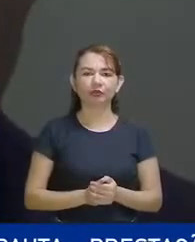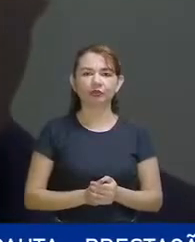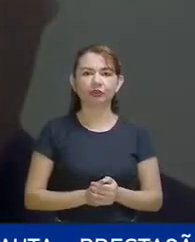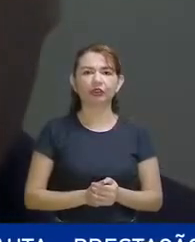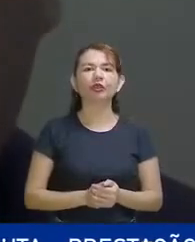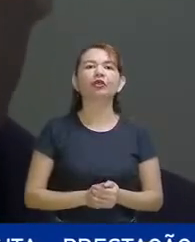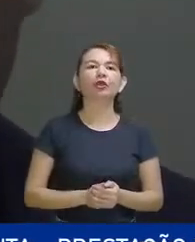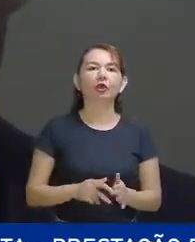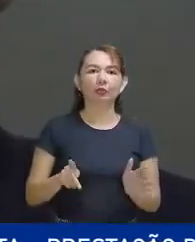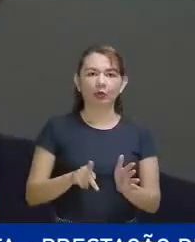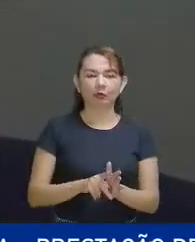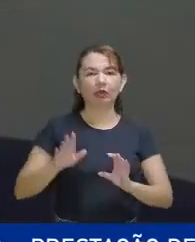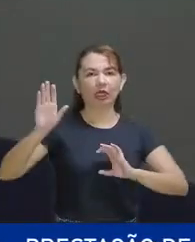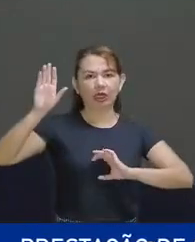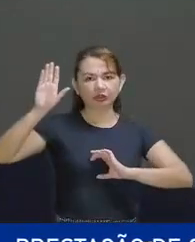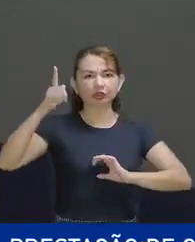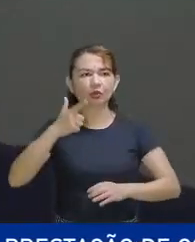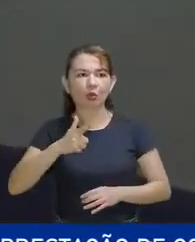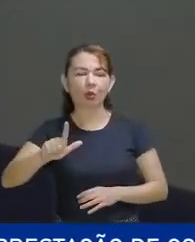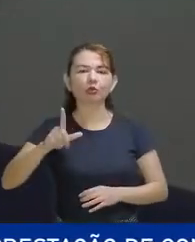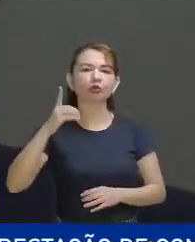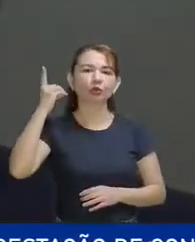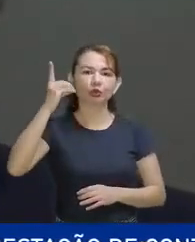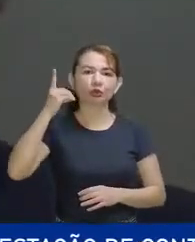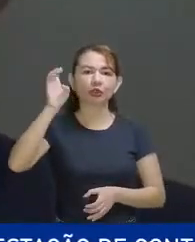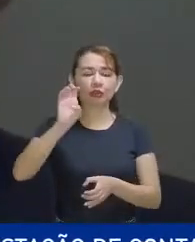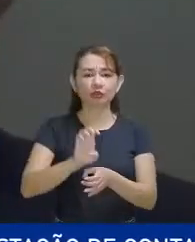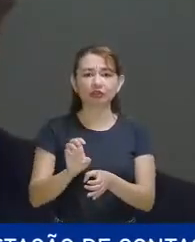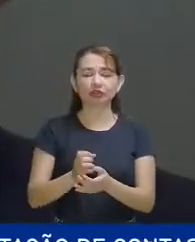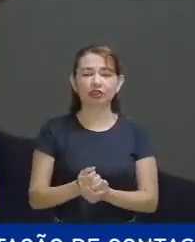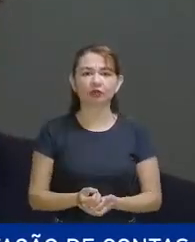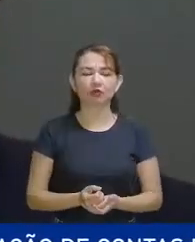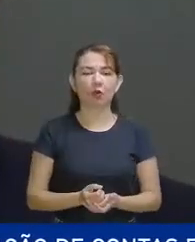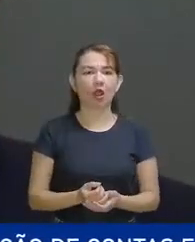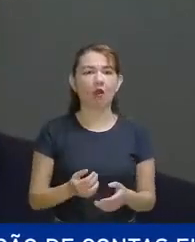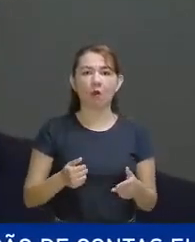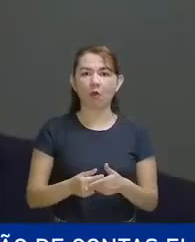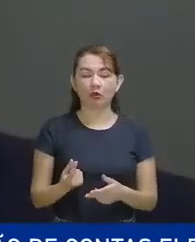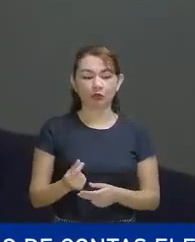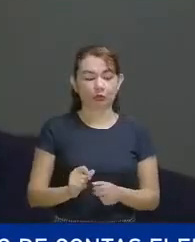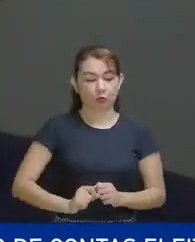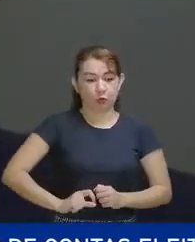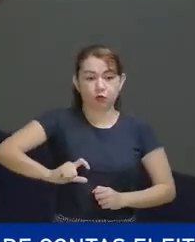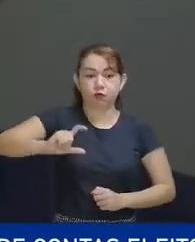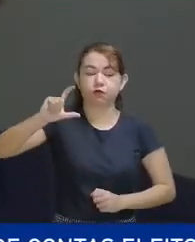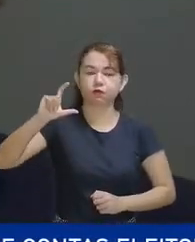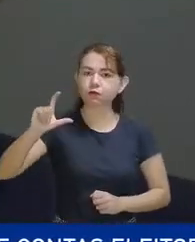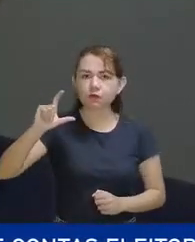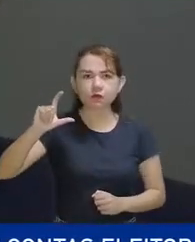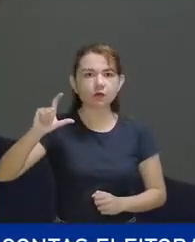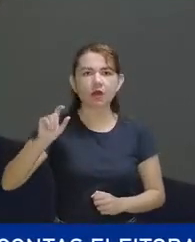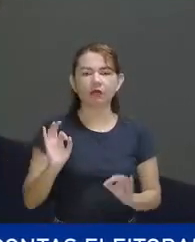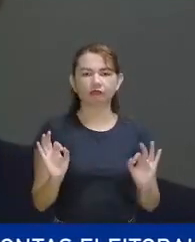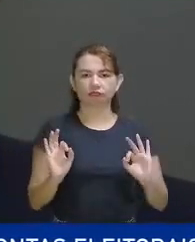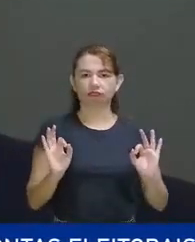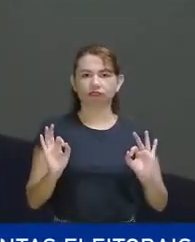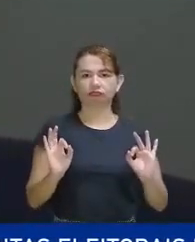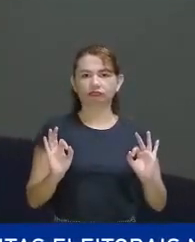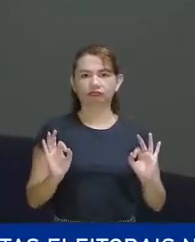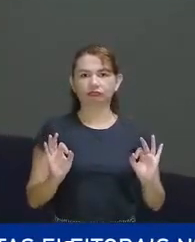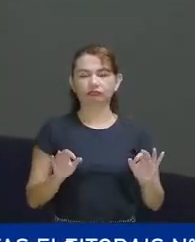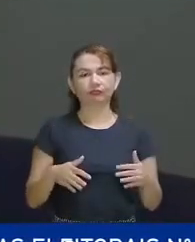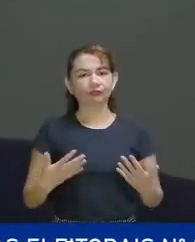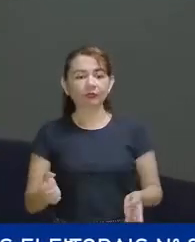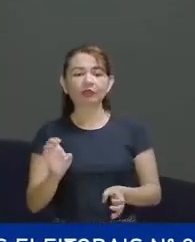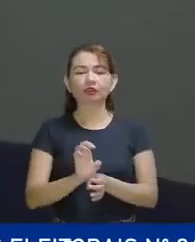de deputado estadual, e não houve um gasto astronômico que possa justificar o caráter antieconômico. O que